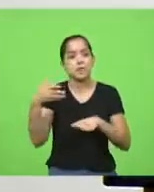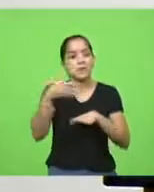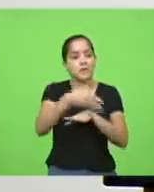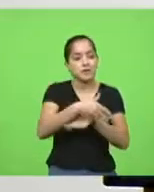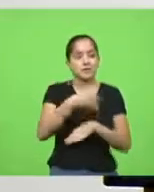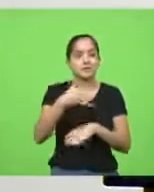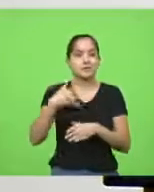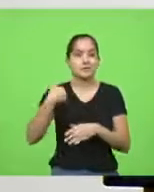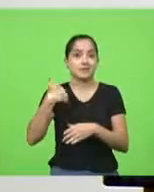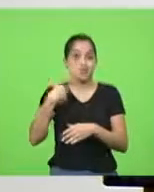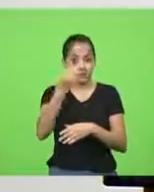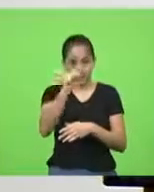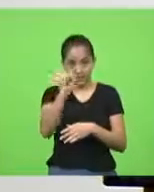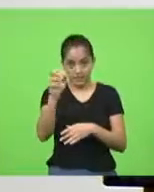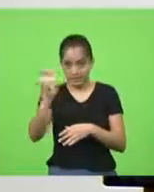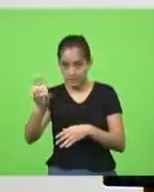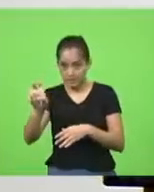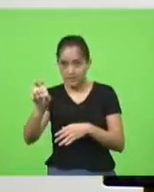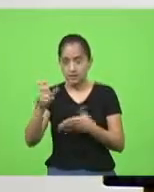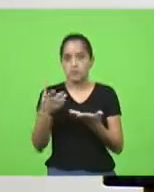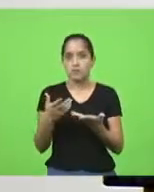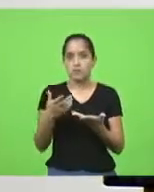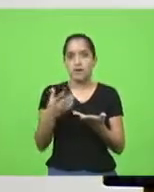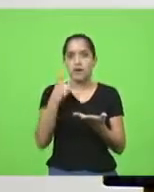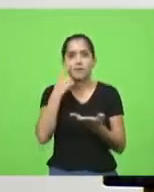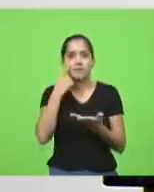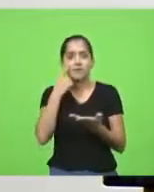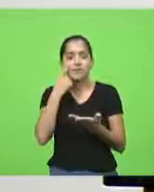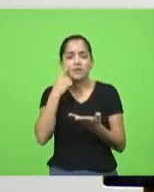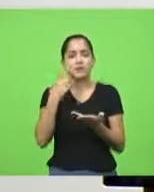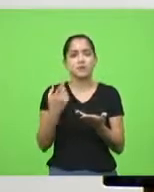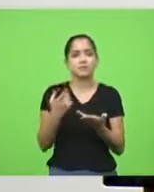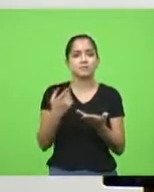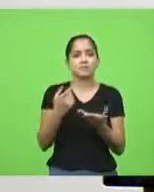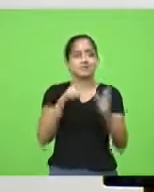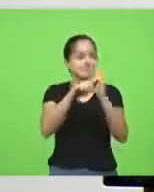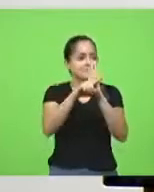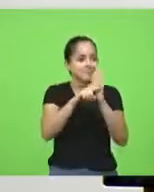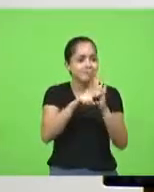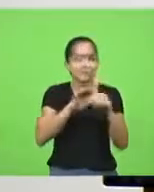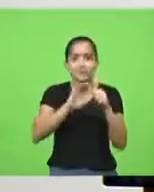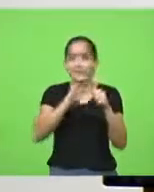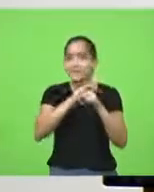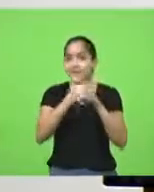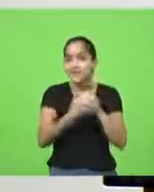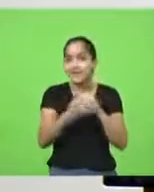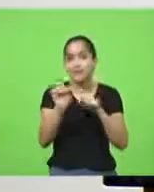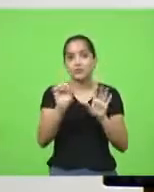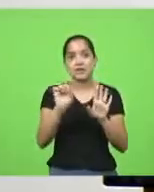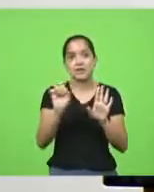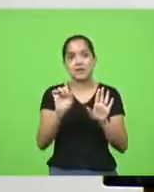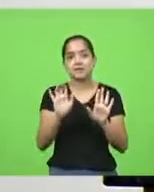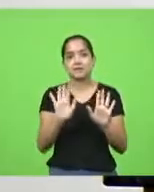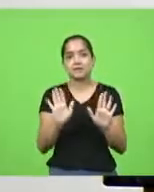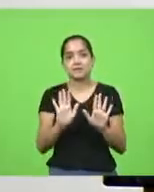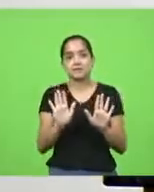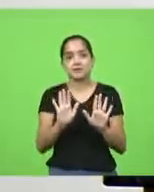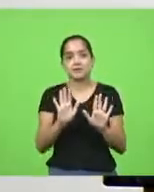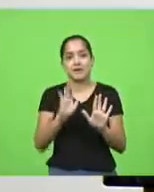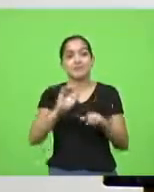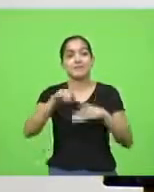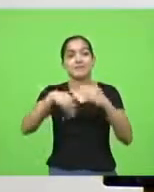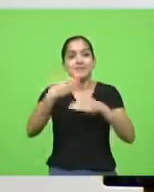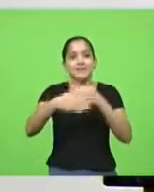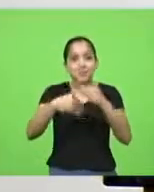anos, infecção urinária, vocês não fazem o teste Covid, e depois que descobrem, deputado Maurício Curilac,